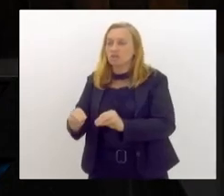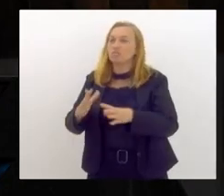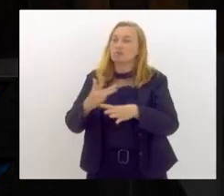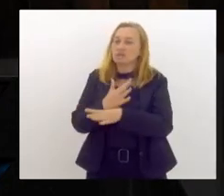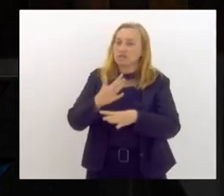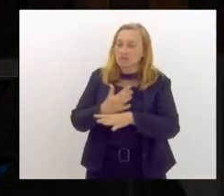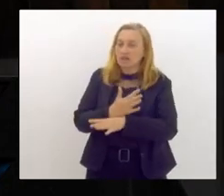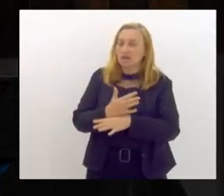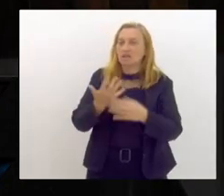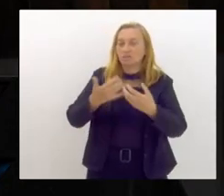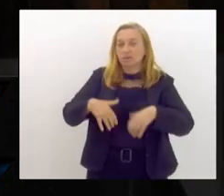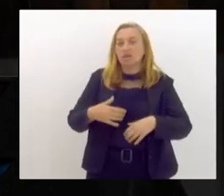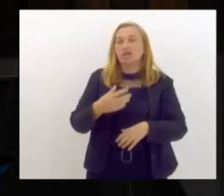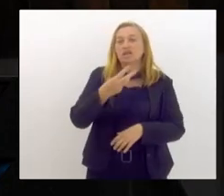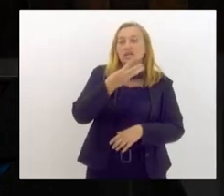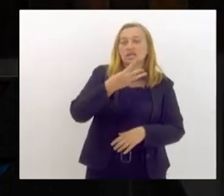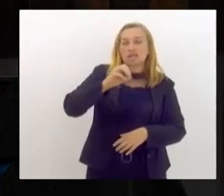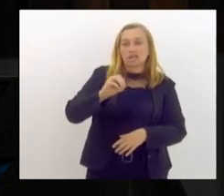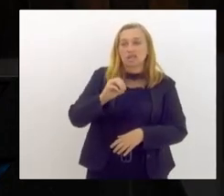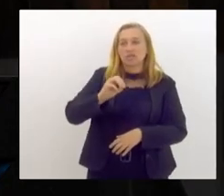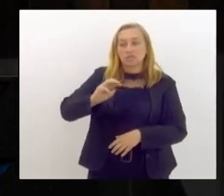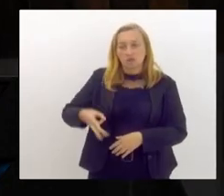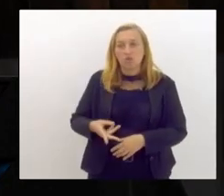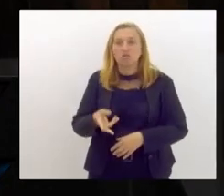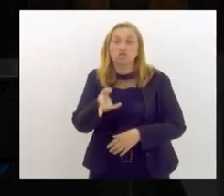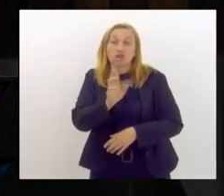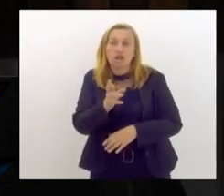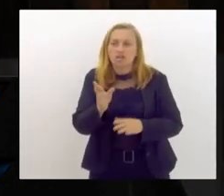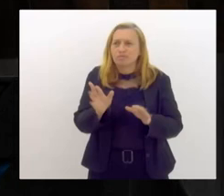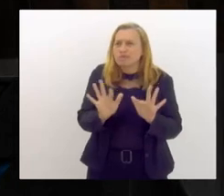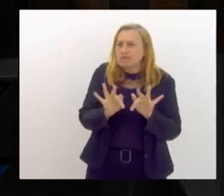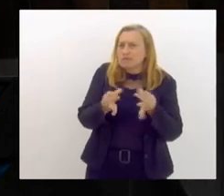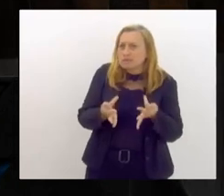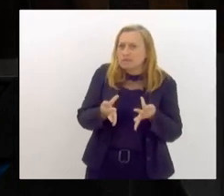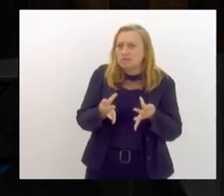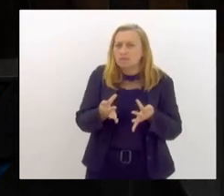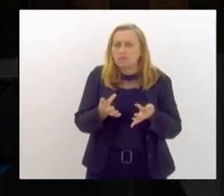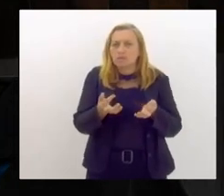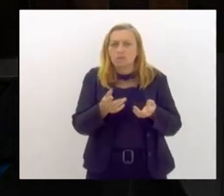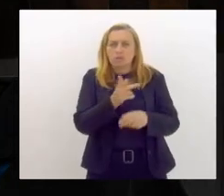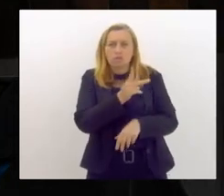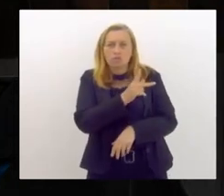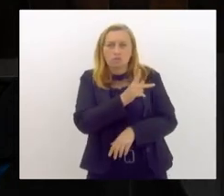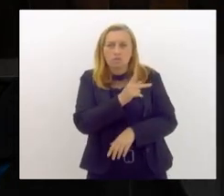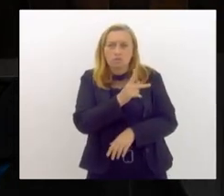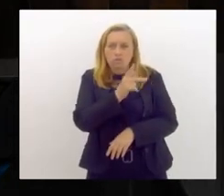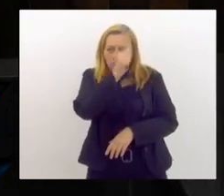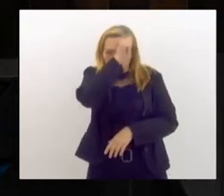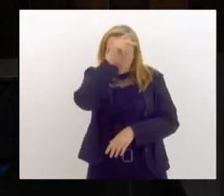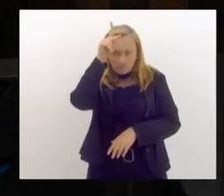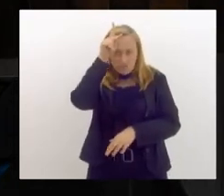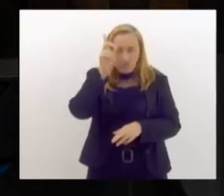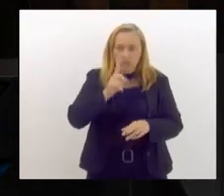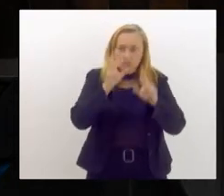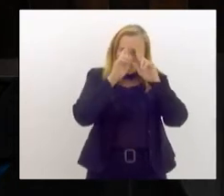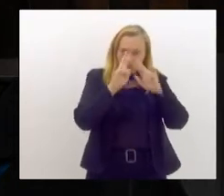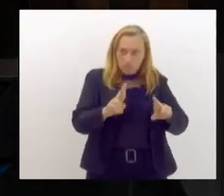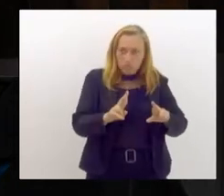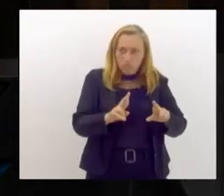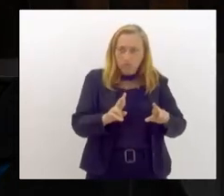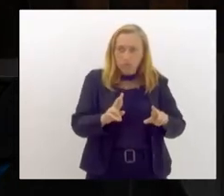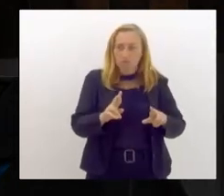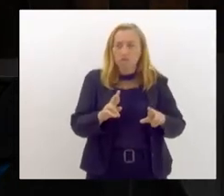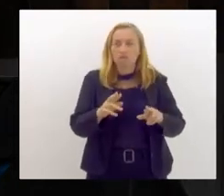Petrópolis 30 milhões de reais, e que simplesmente o prefeito não respeitou esse parlamento em dizer, em dar as